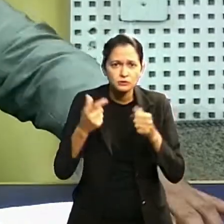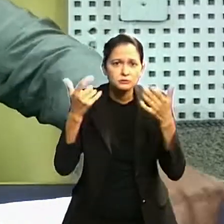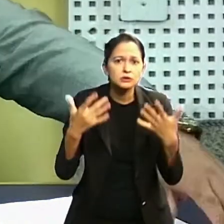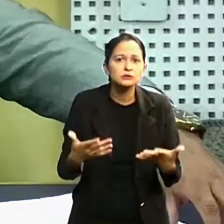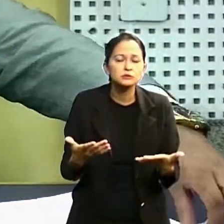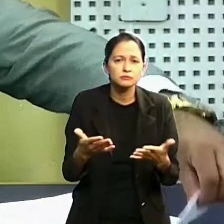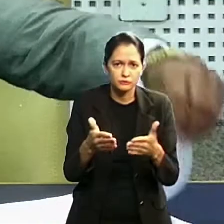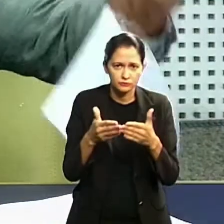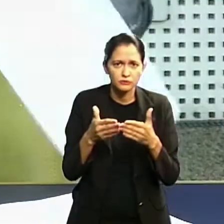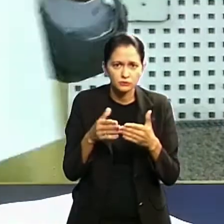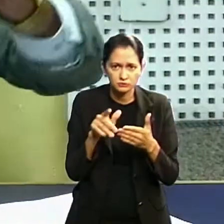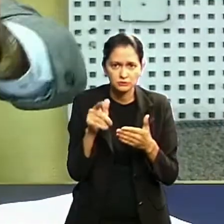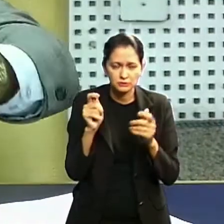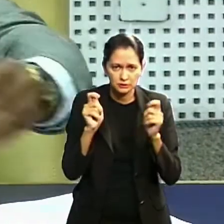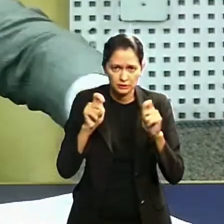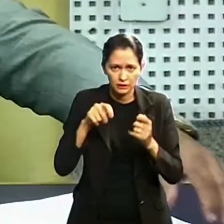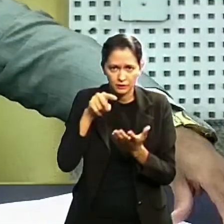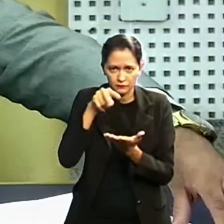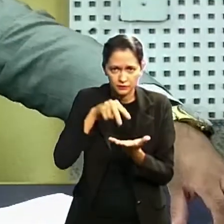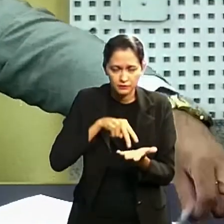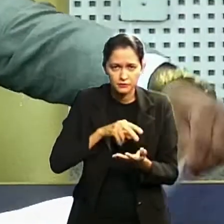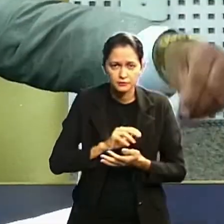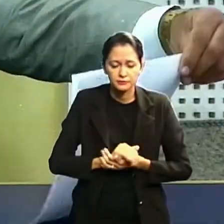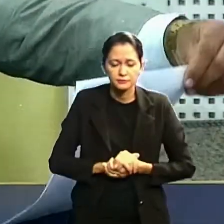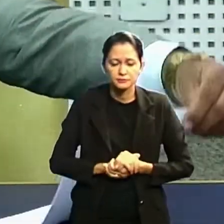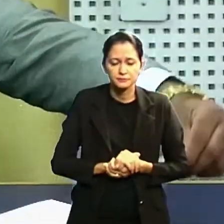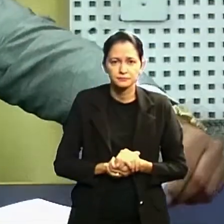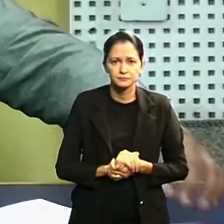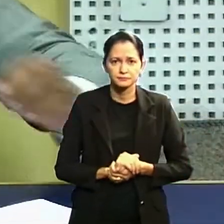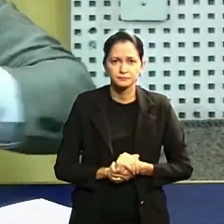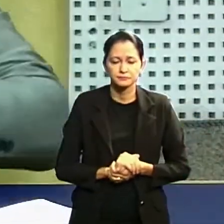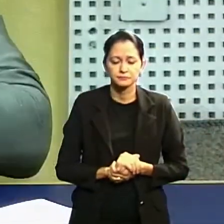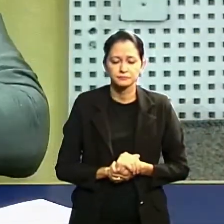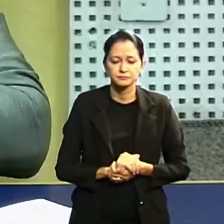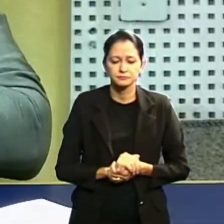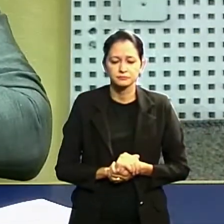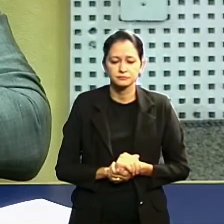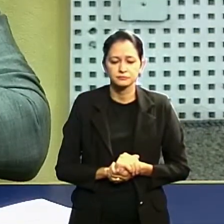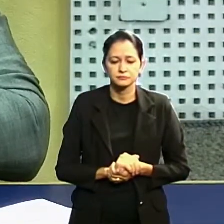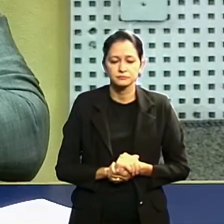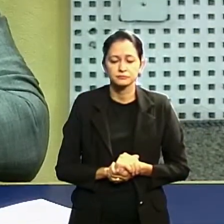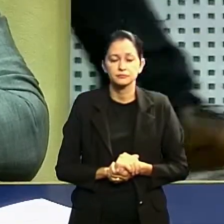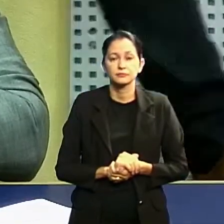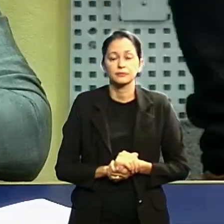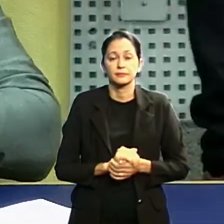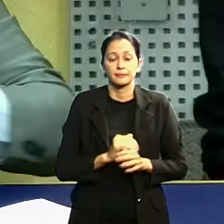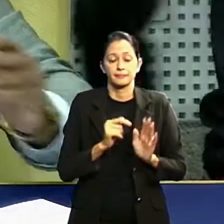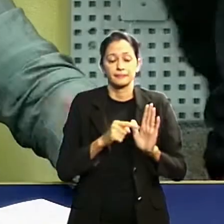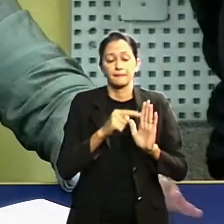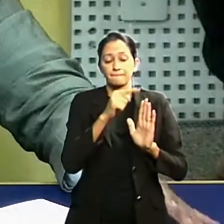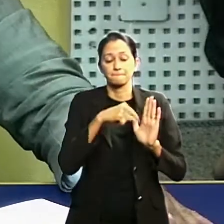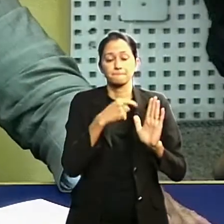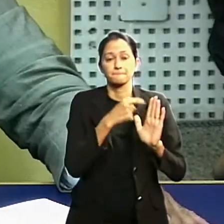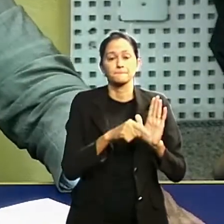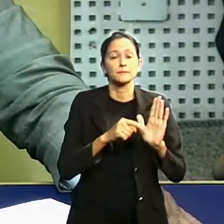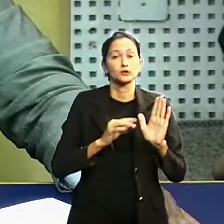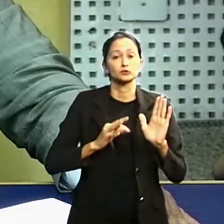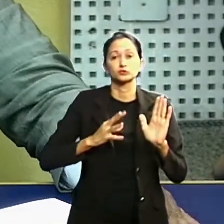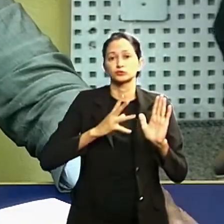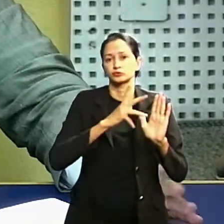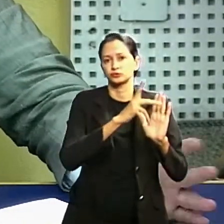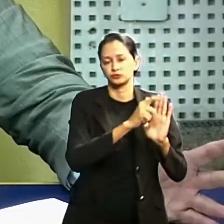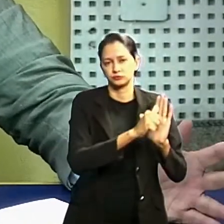Você consegue ver o motivo do veto? O motivo do veto, ele disse que é um veto